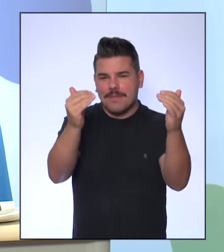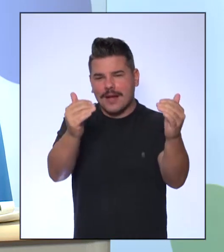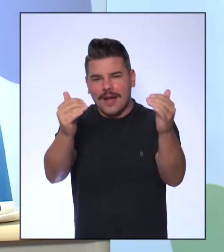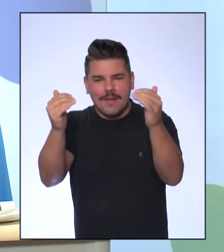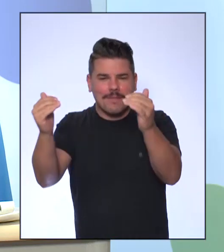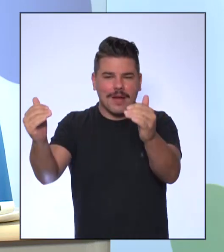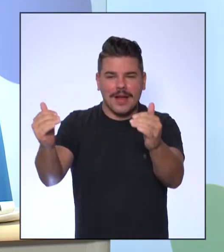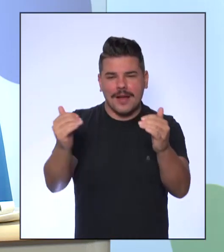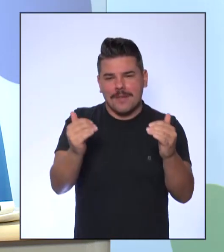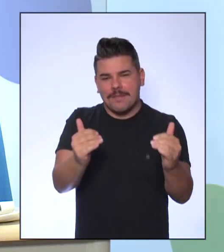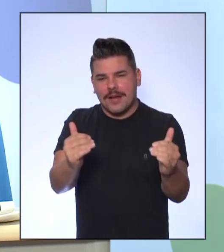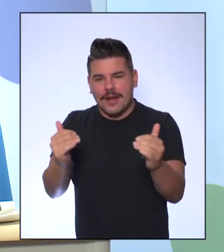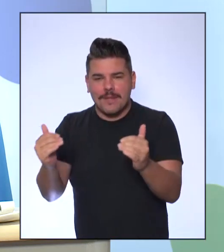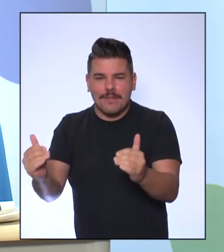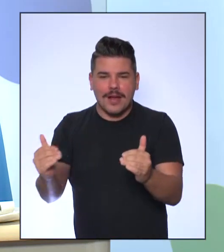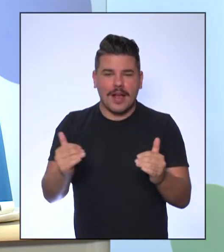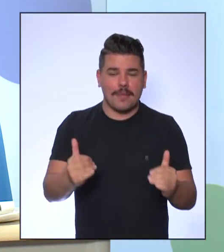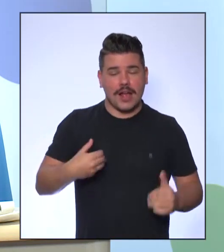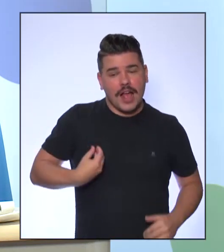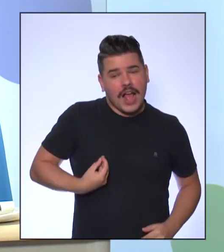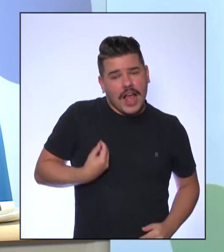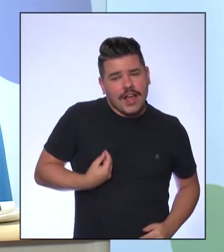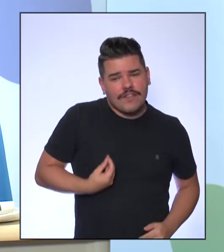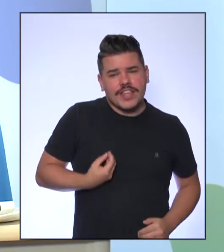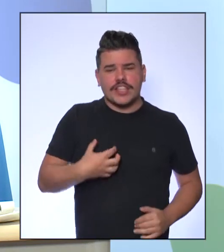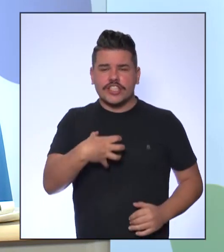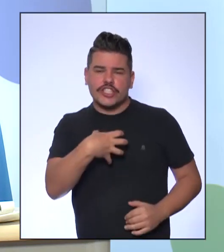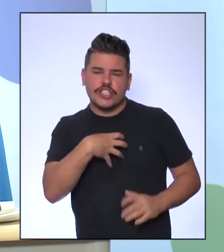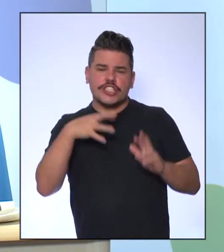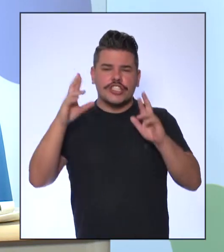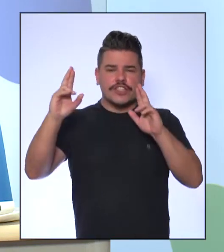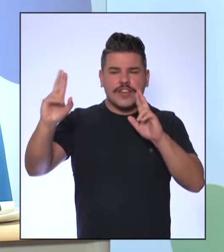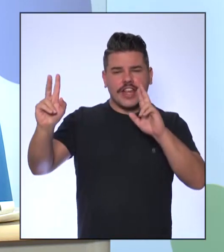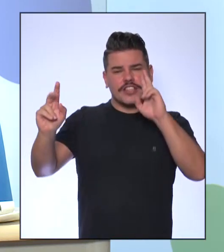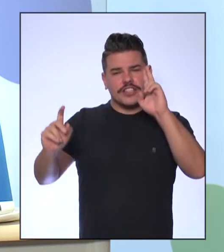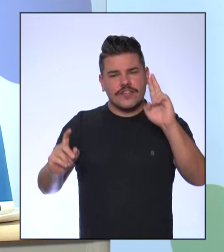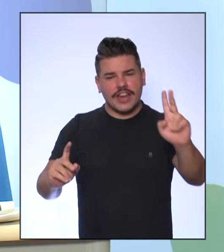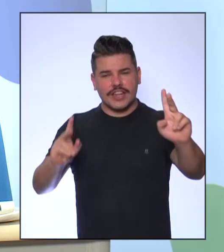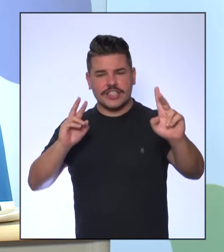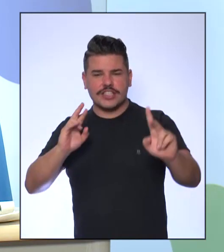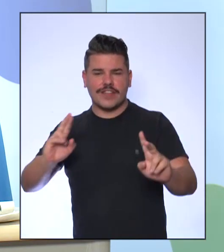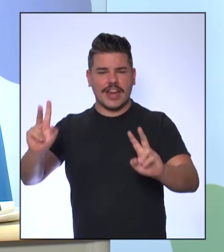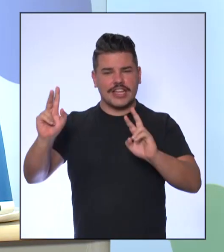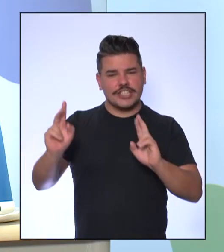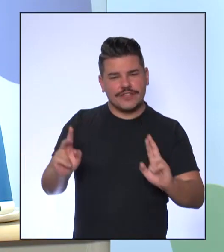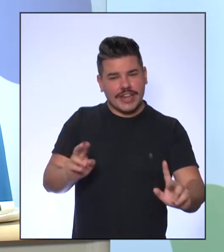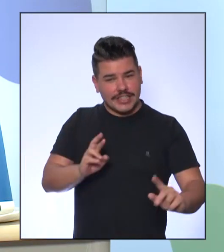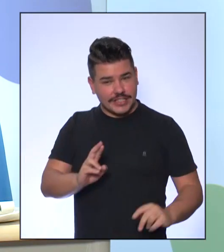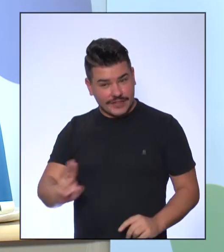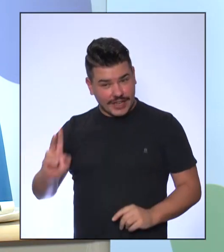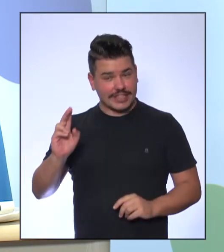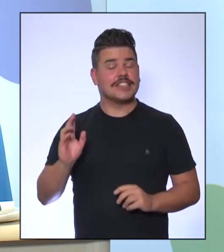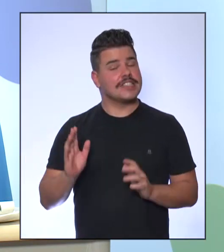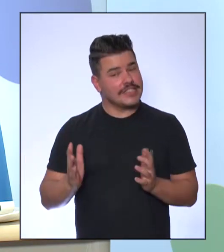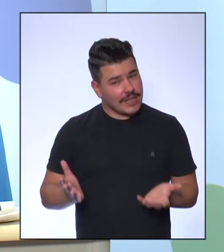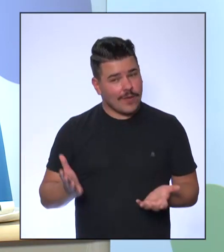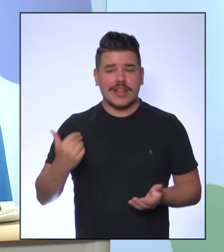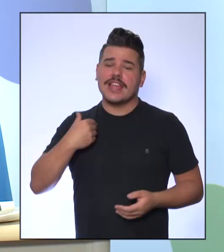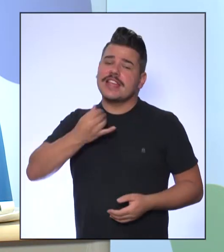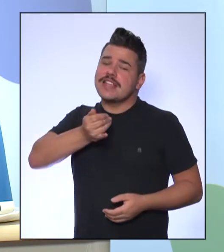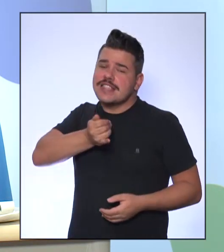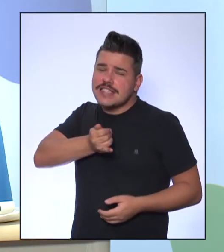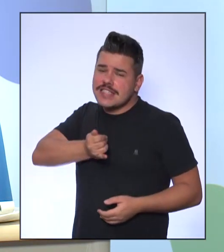diferentes aspectos da vida, não é? Então, assim, aqui nós temos vários exemplos, né,